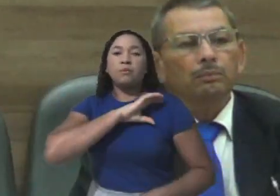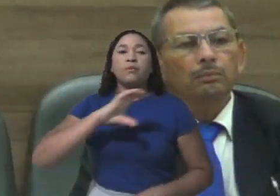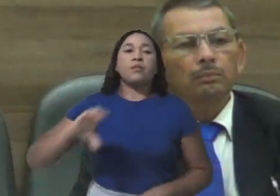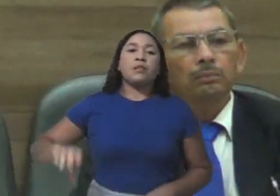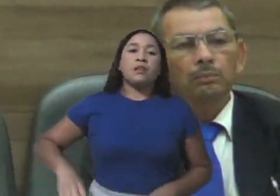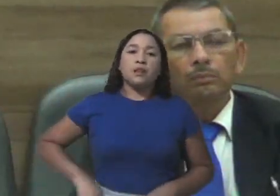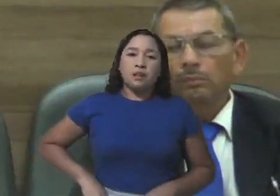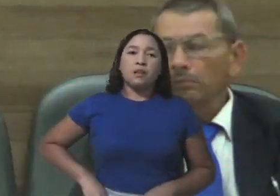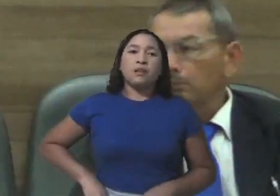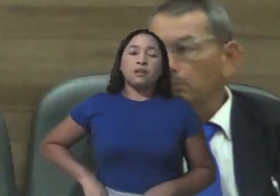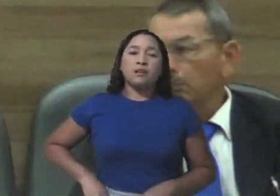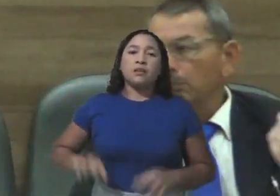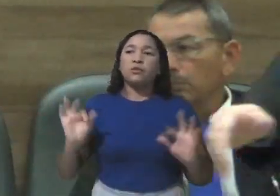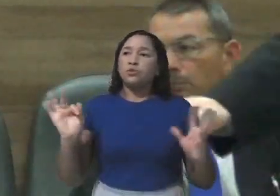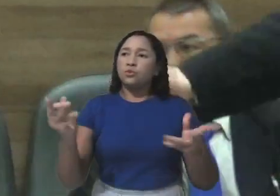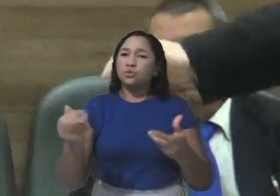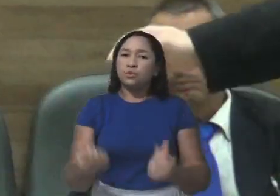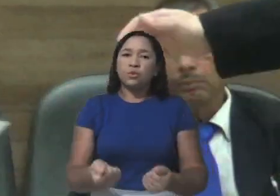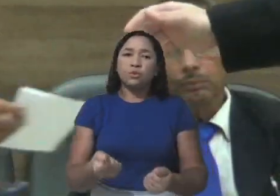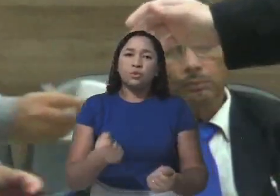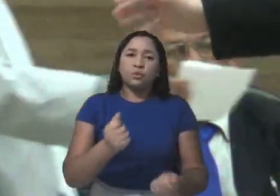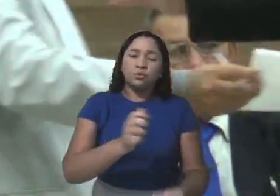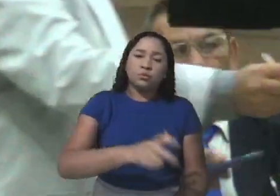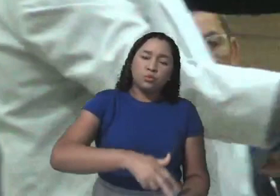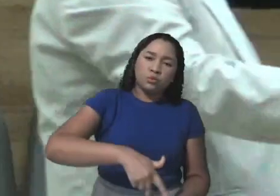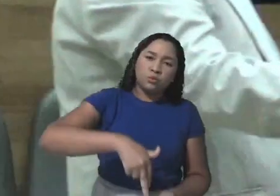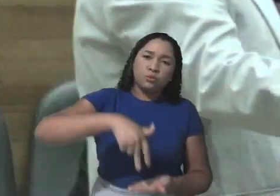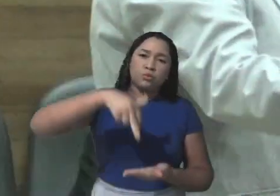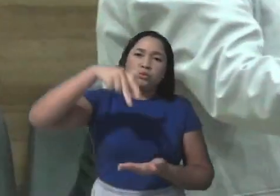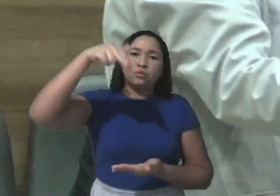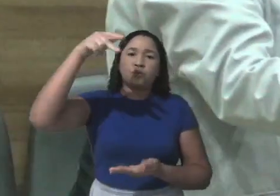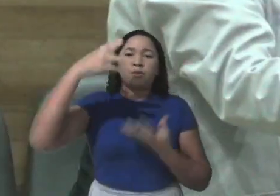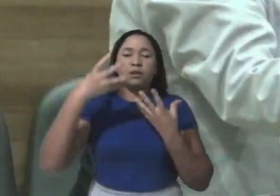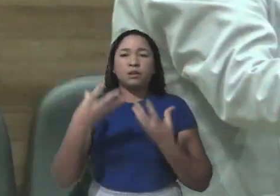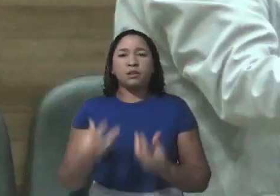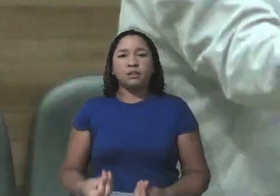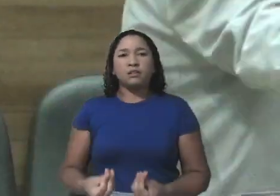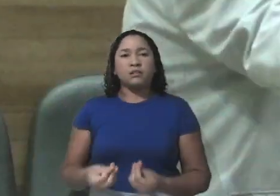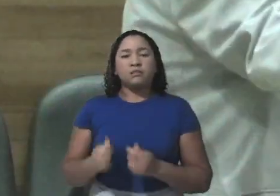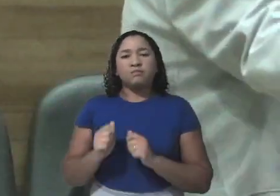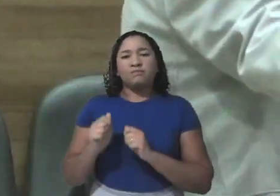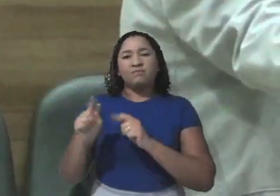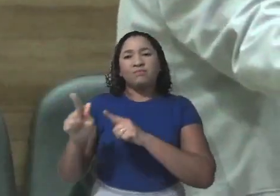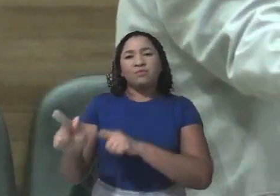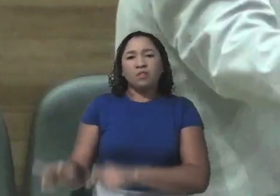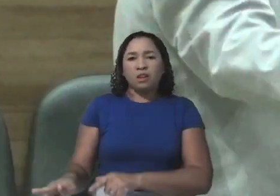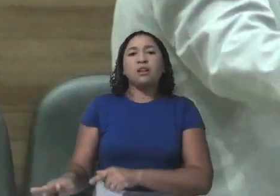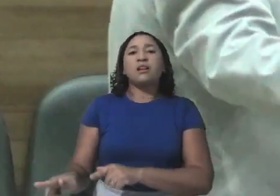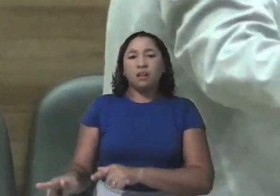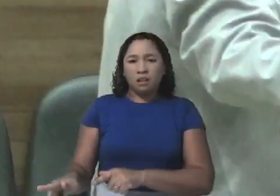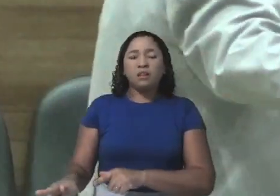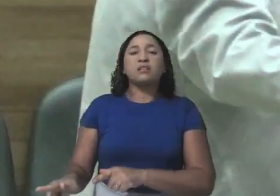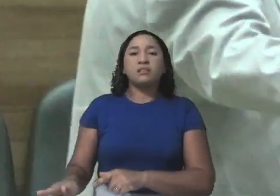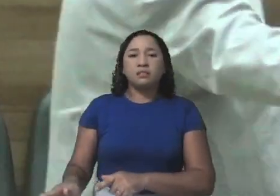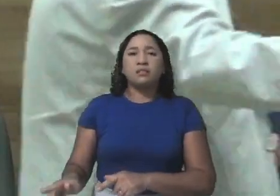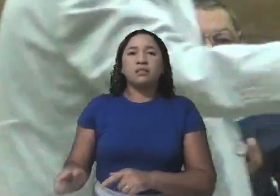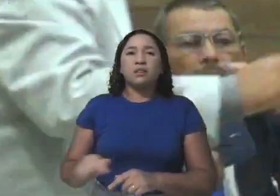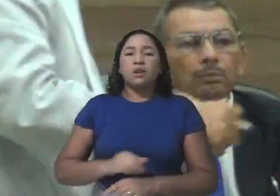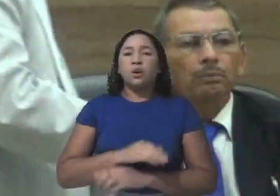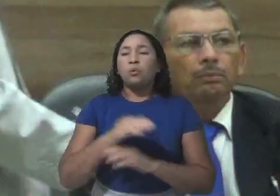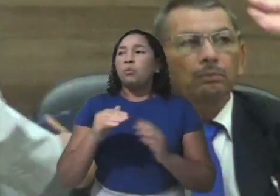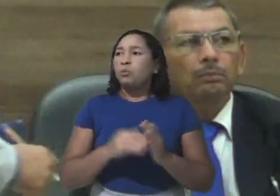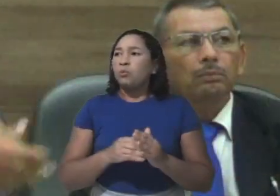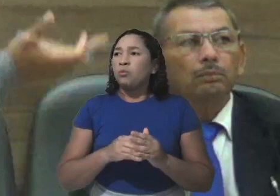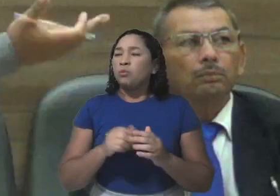cristãos arrebatados para receberem a recompensa pelos seus feitos em favor da causa